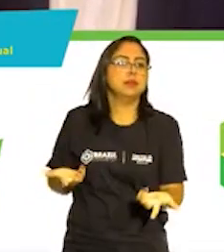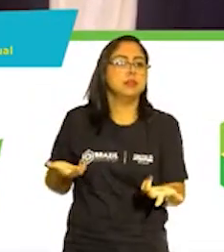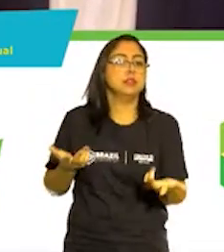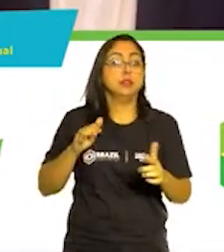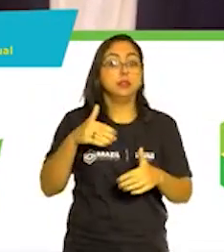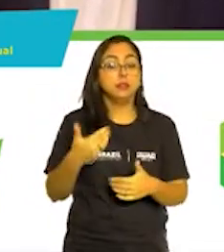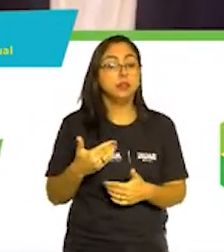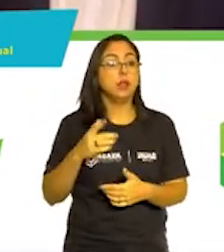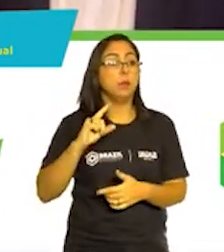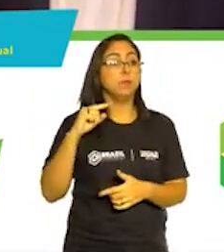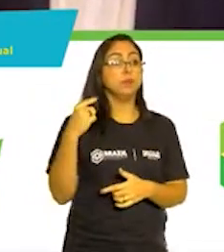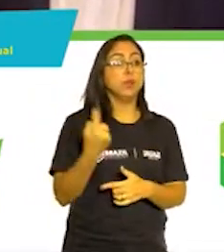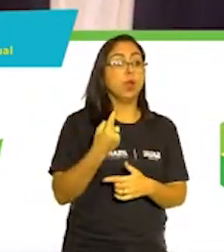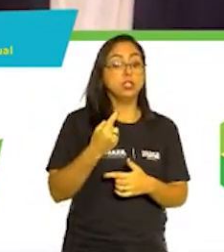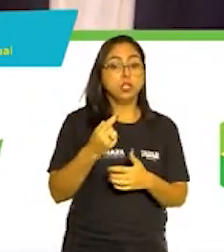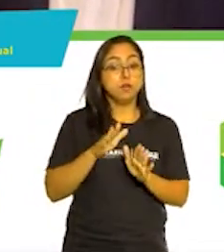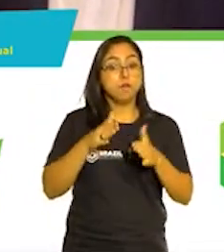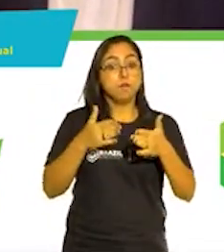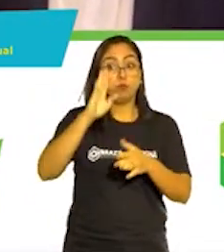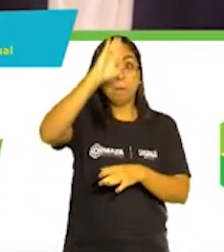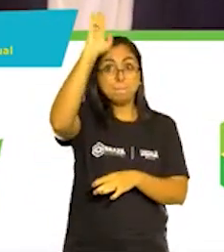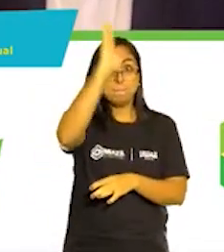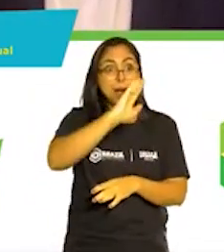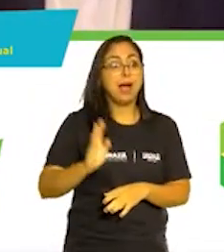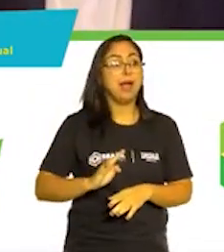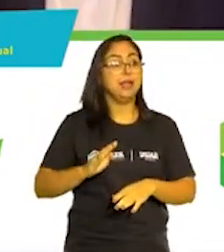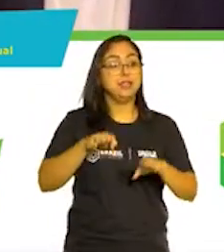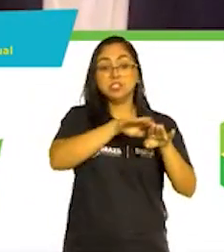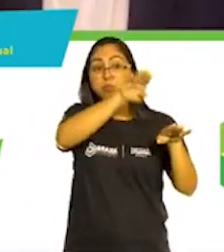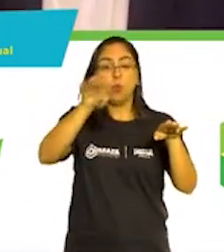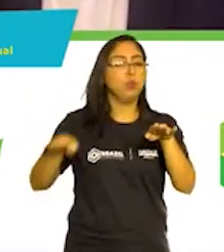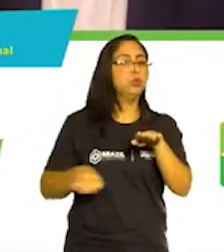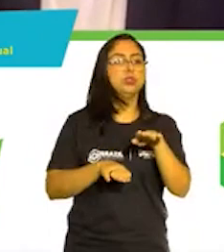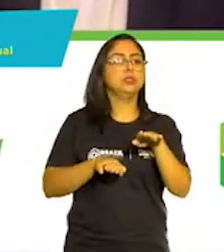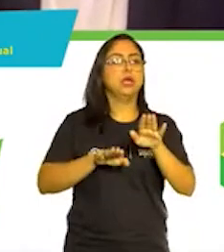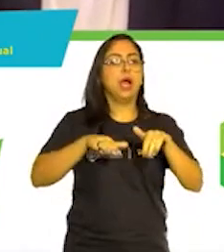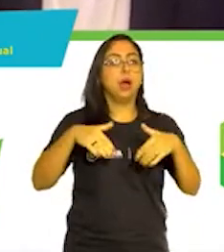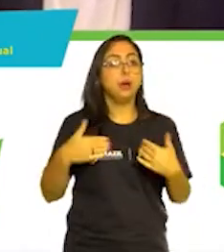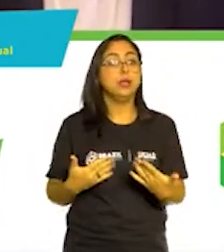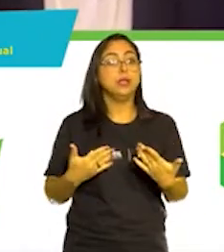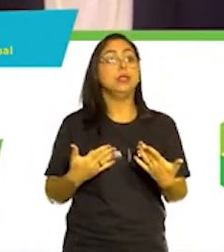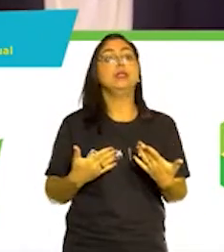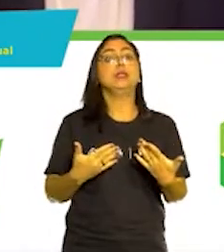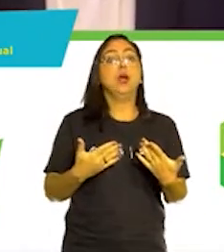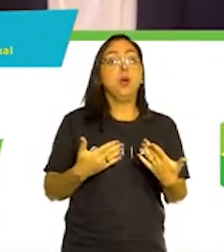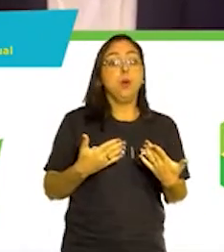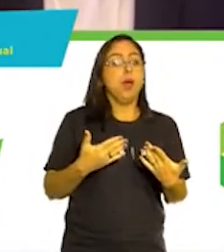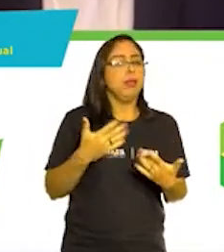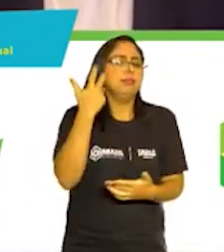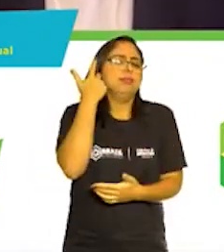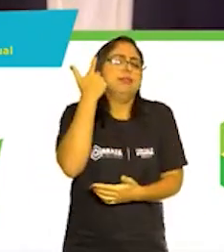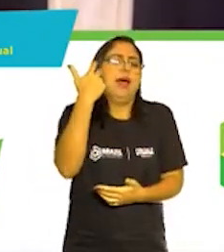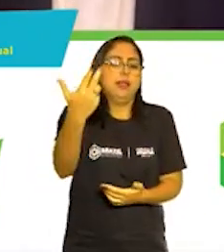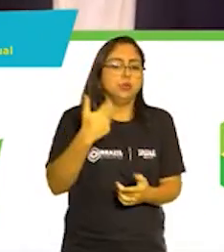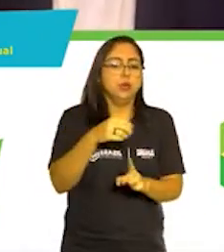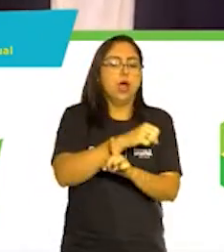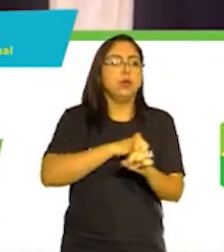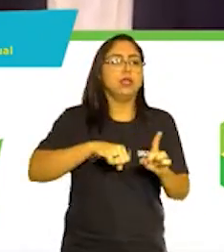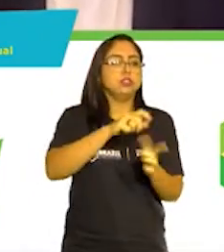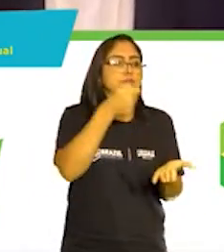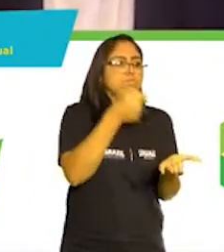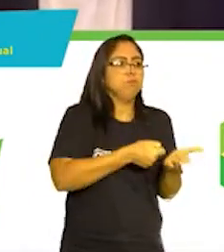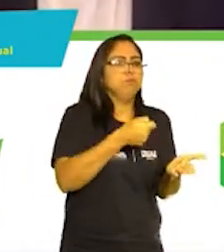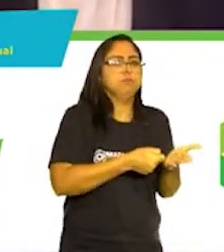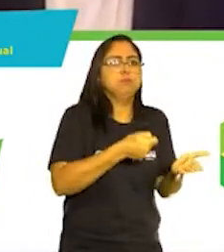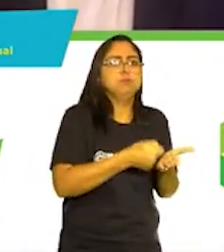e no país, a gente está num país que é muito desigual e é natural que a sociedade exija do governo políticas mais distributivas. Mas política